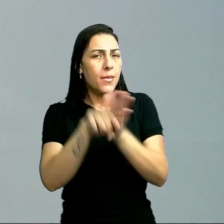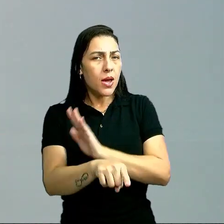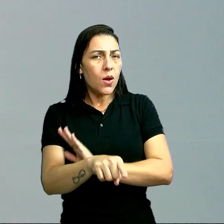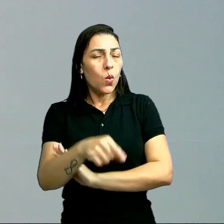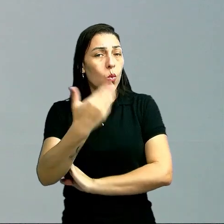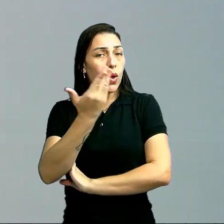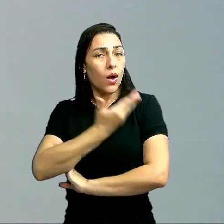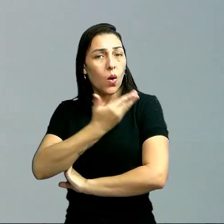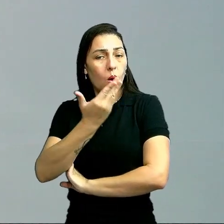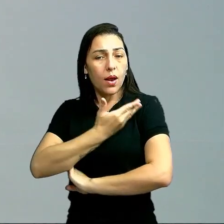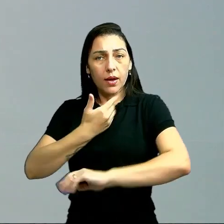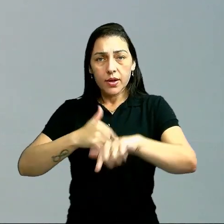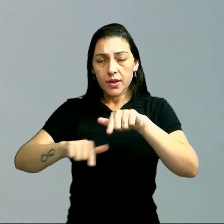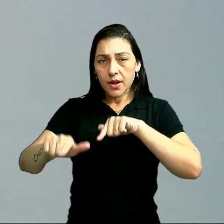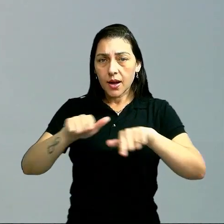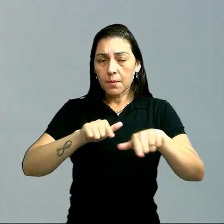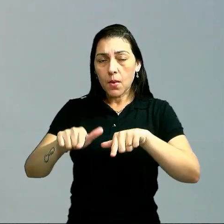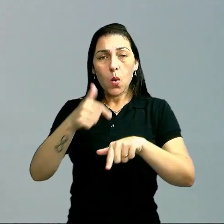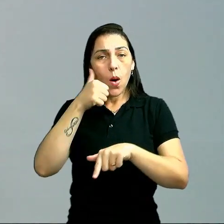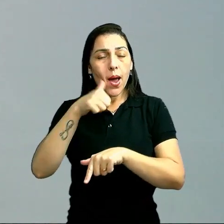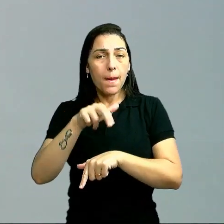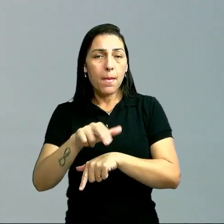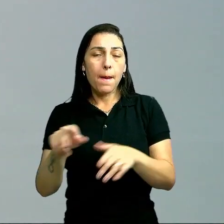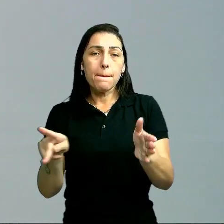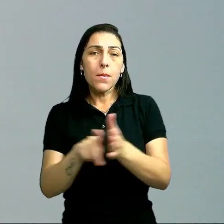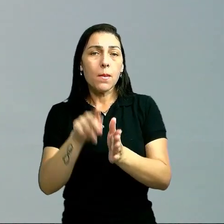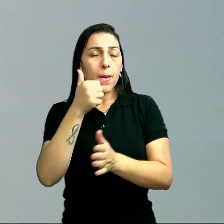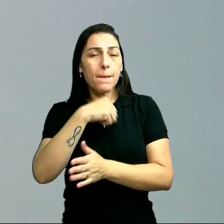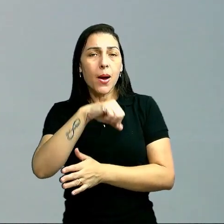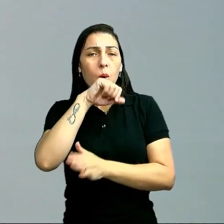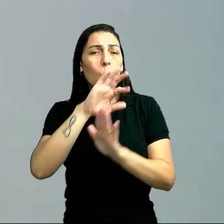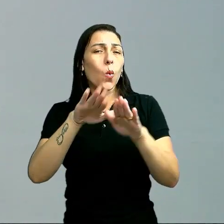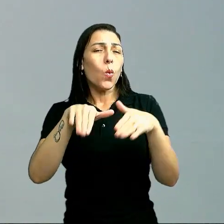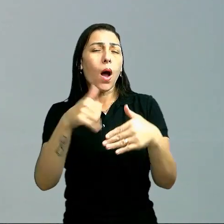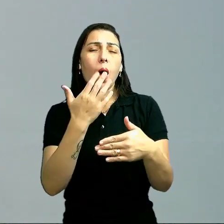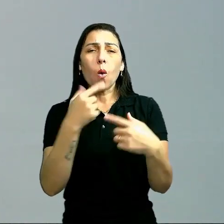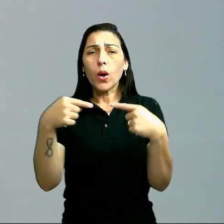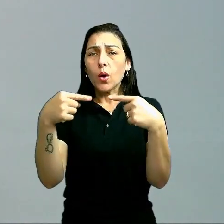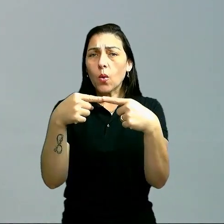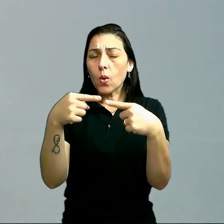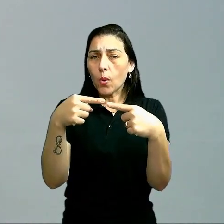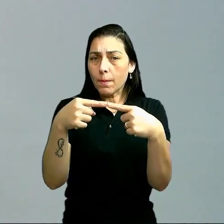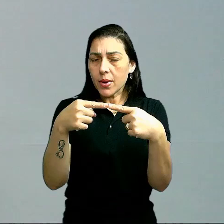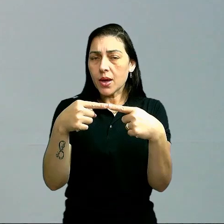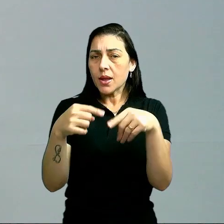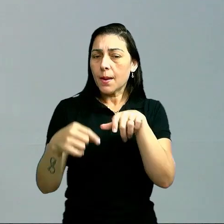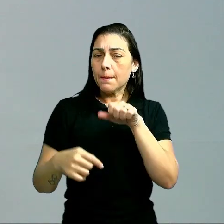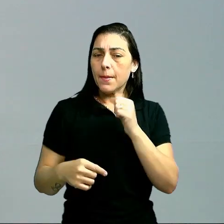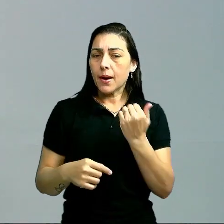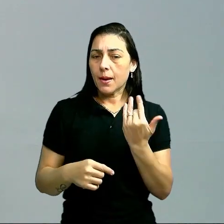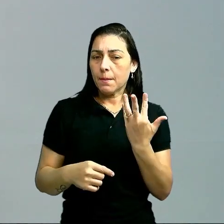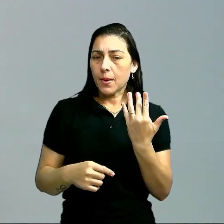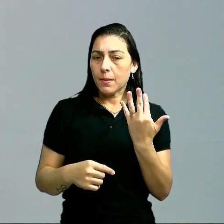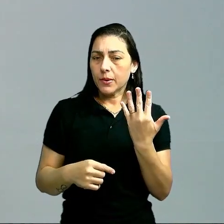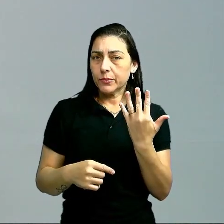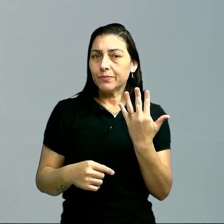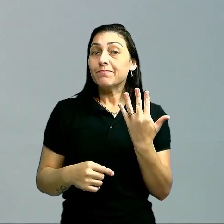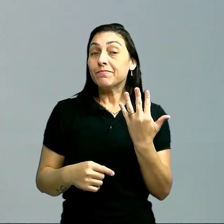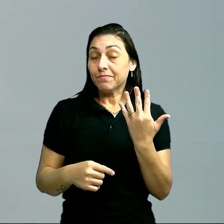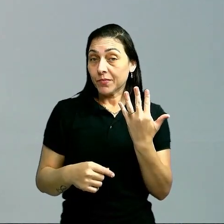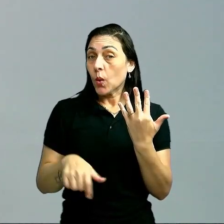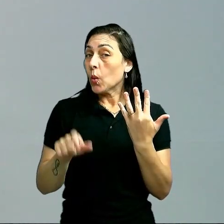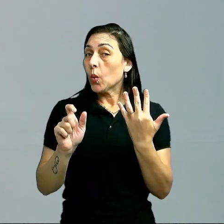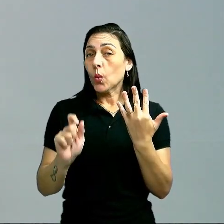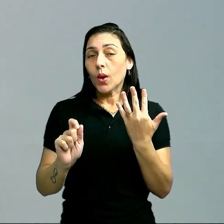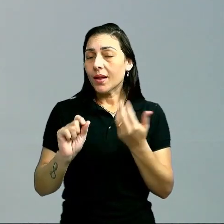a uma colega de trabalho, ou a uma irmã, ou a própria mãe, qual é a que fica melhor para a sua mão, para as suas unhas. O